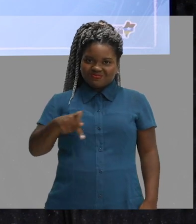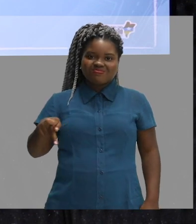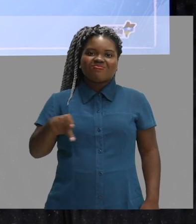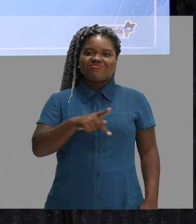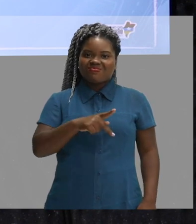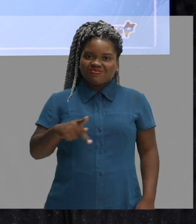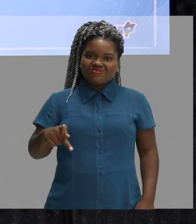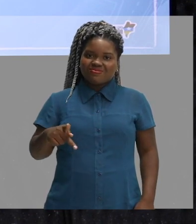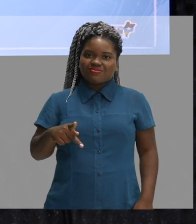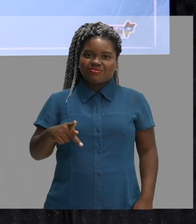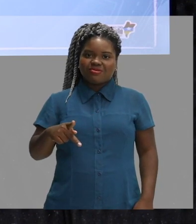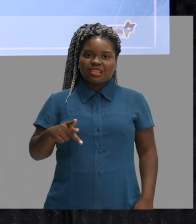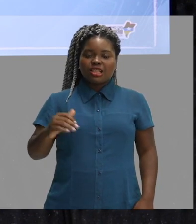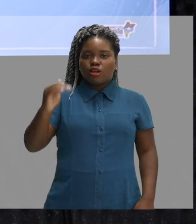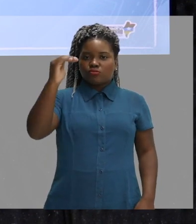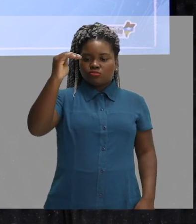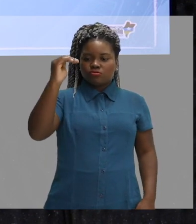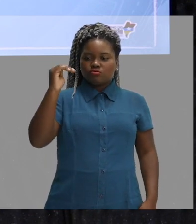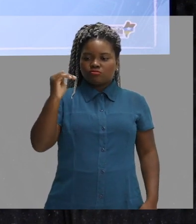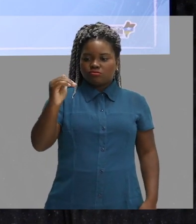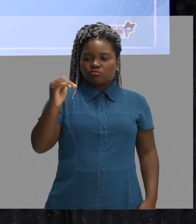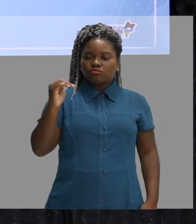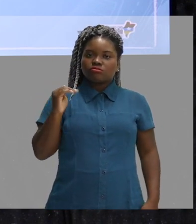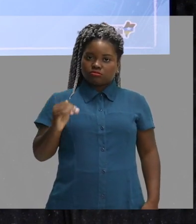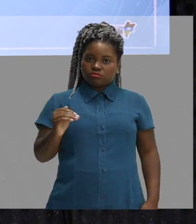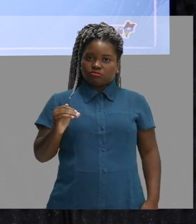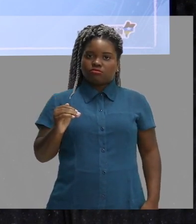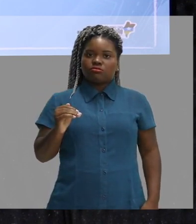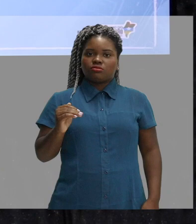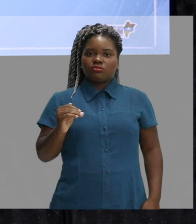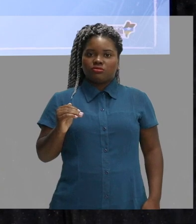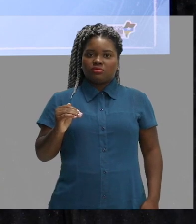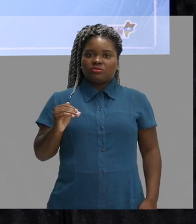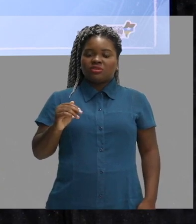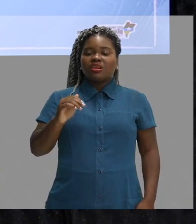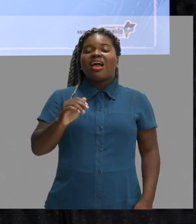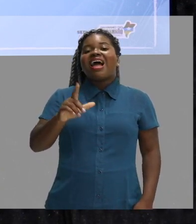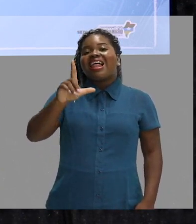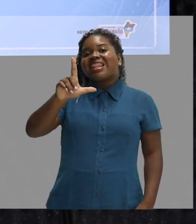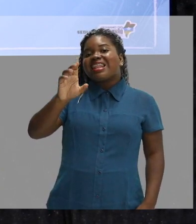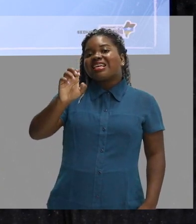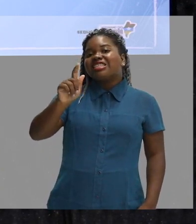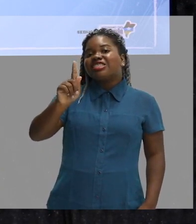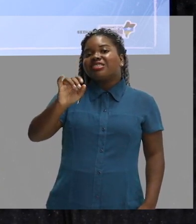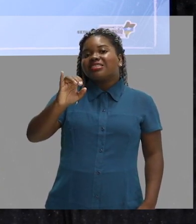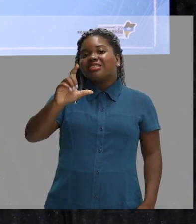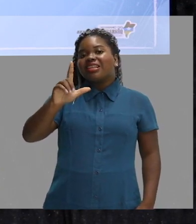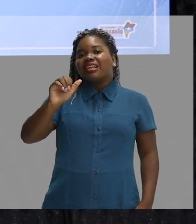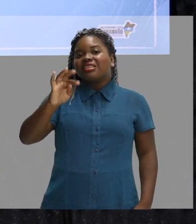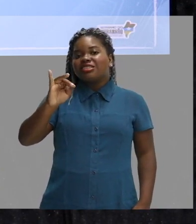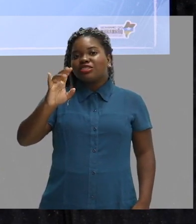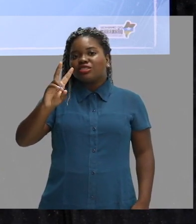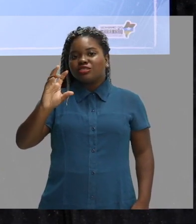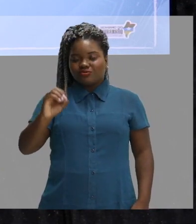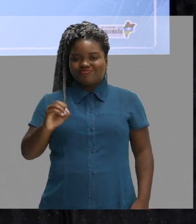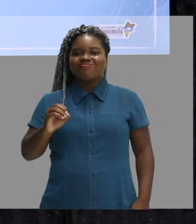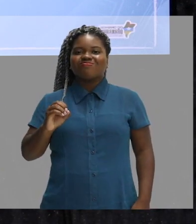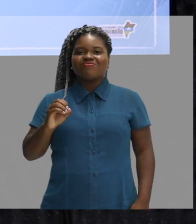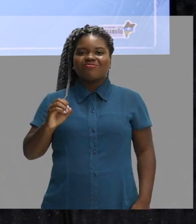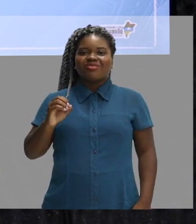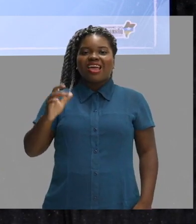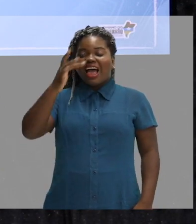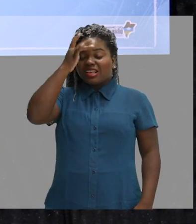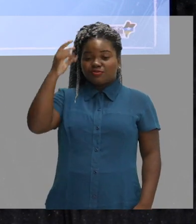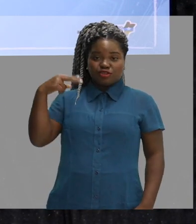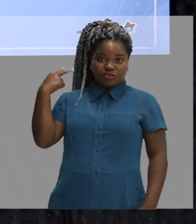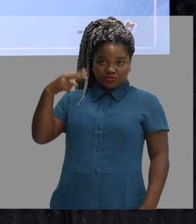município, estado e federação ou união, ok? Legislativo, a mesma coisa. Os vereadores da tua cidade estão